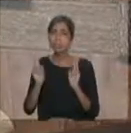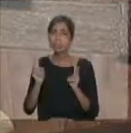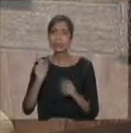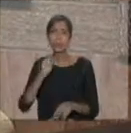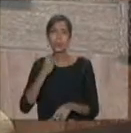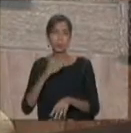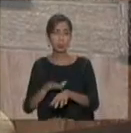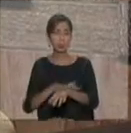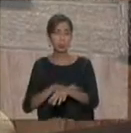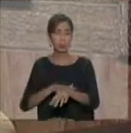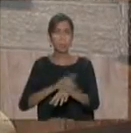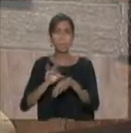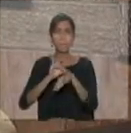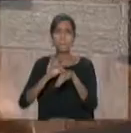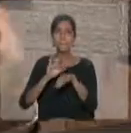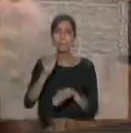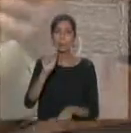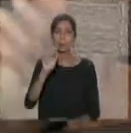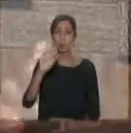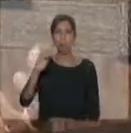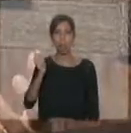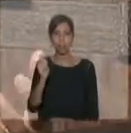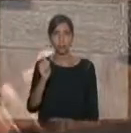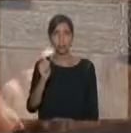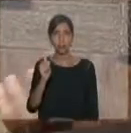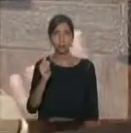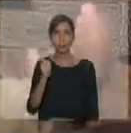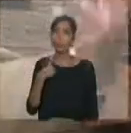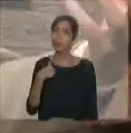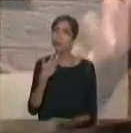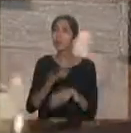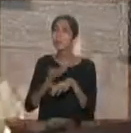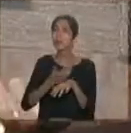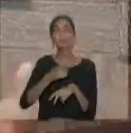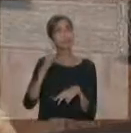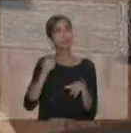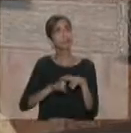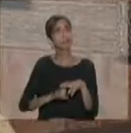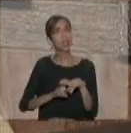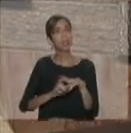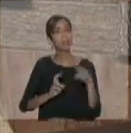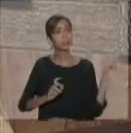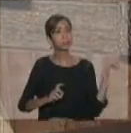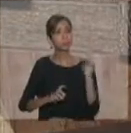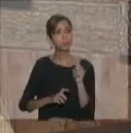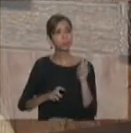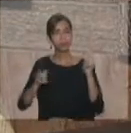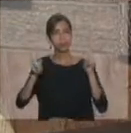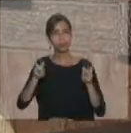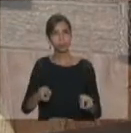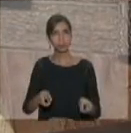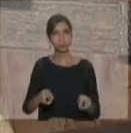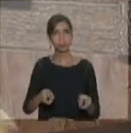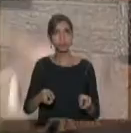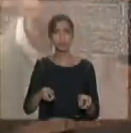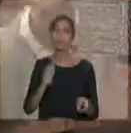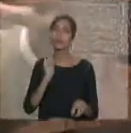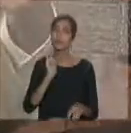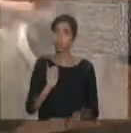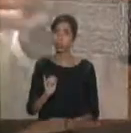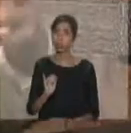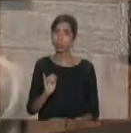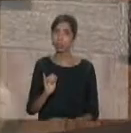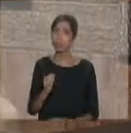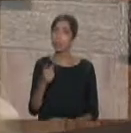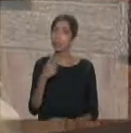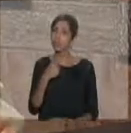graxa. E um dia eu estou sentado num banco de uma praça, ele chega, senta do meu lado, e diz assim: